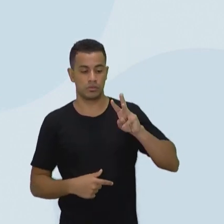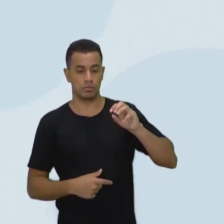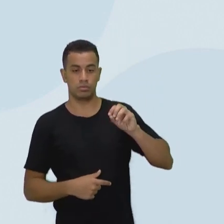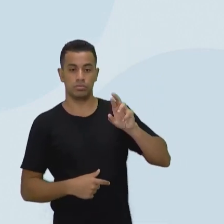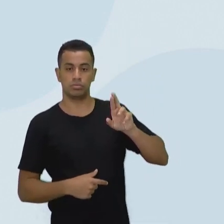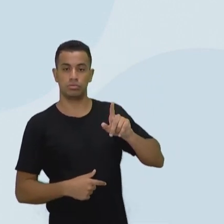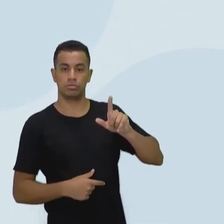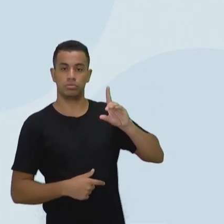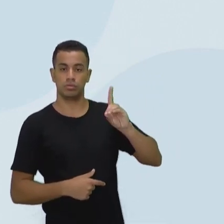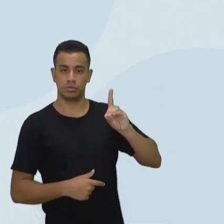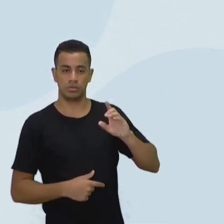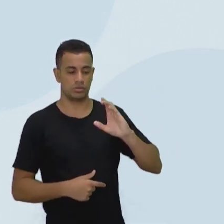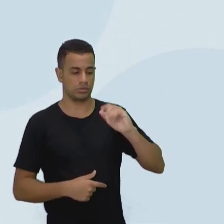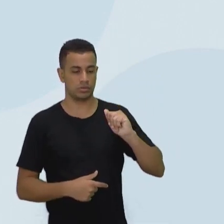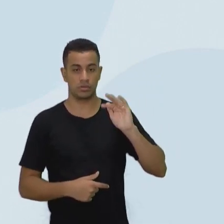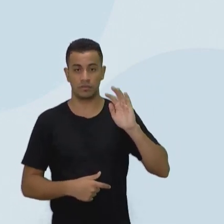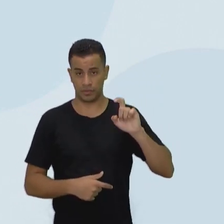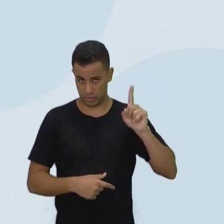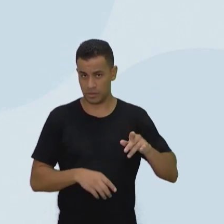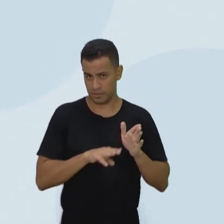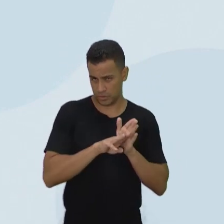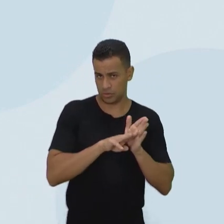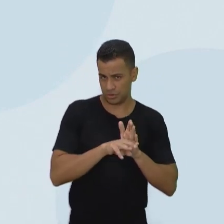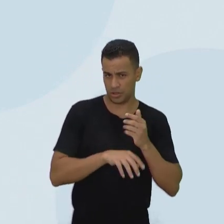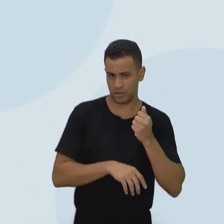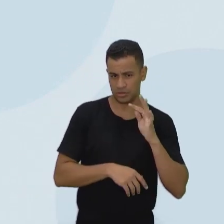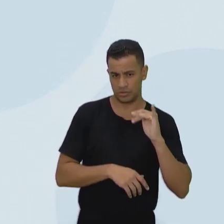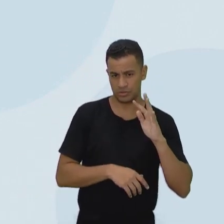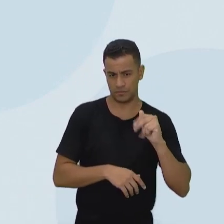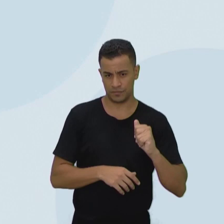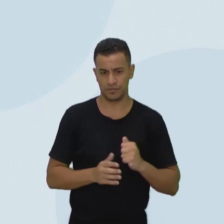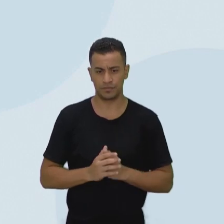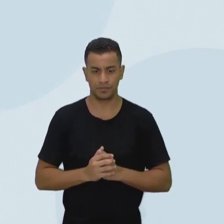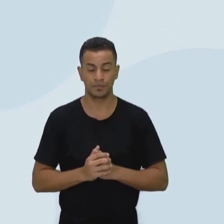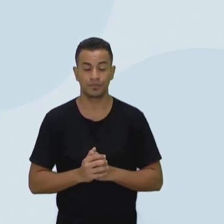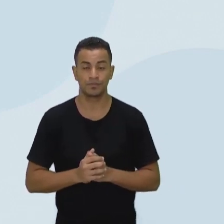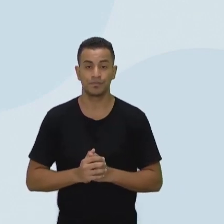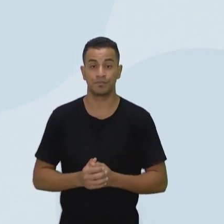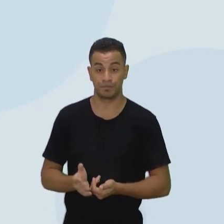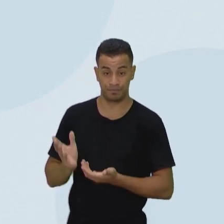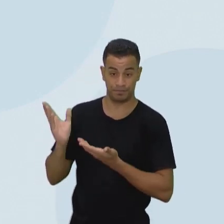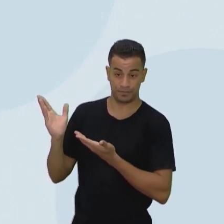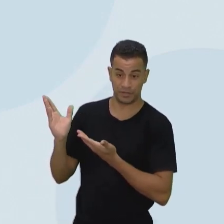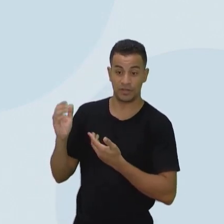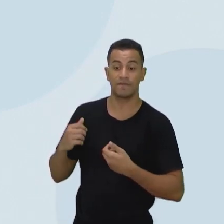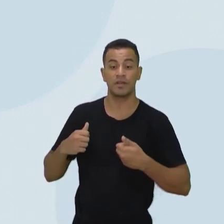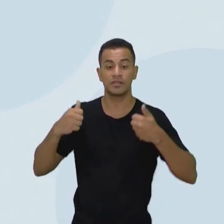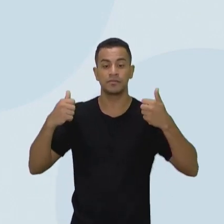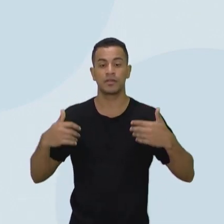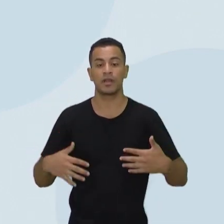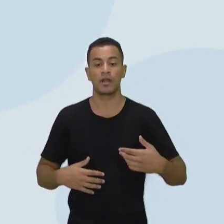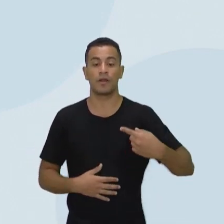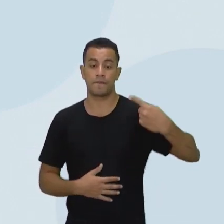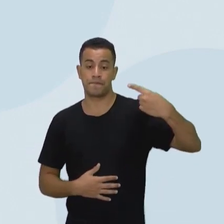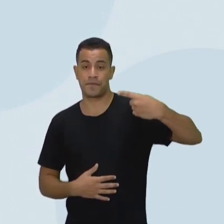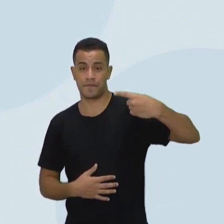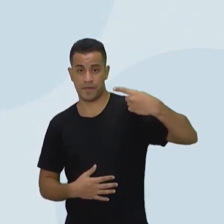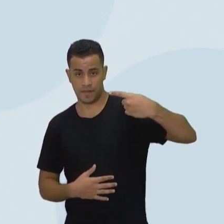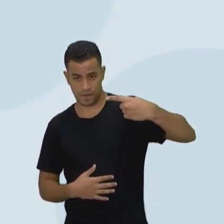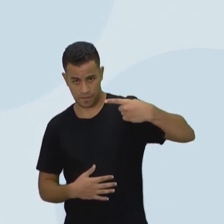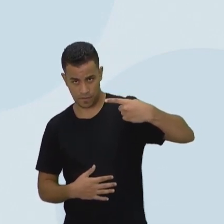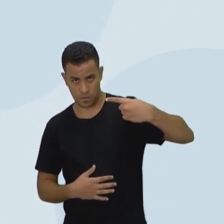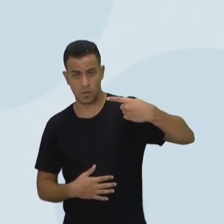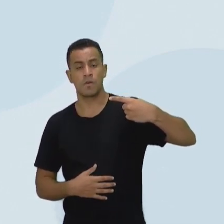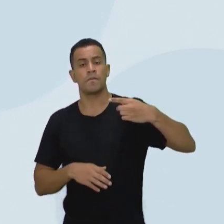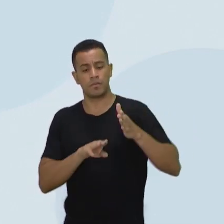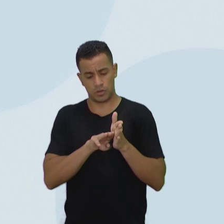da unidade curricular 1. Próximo slide. Então, vamos falar um pouquinho da primeira metodologia ativa